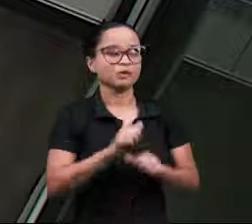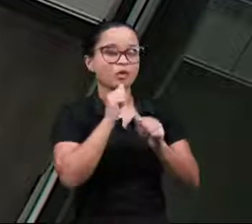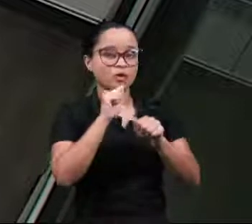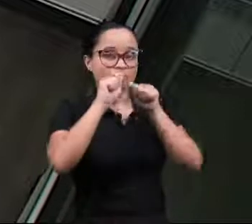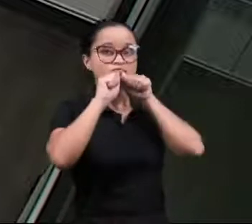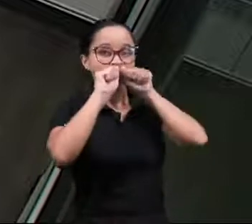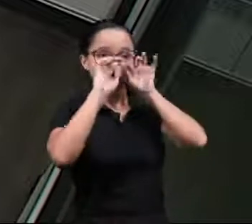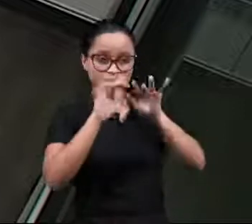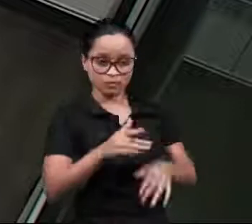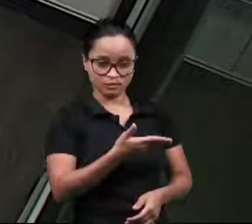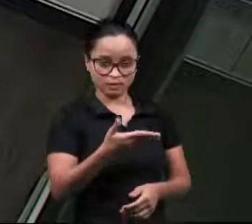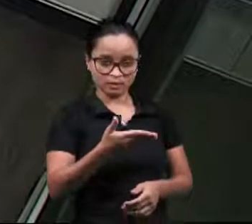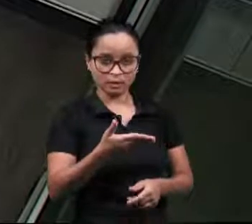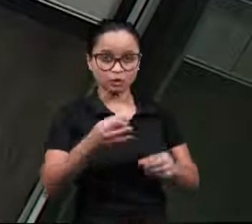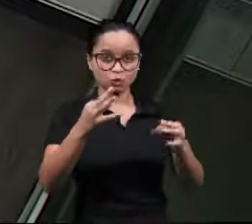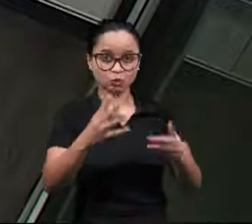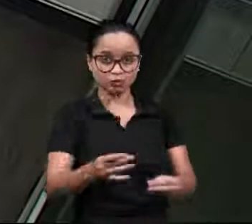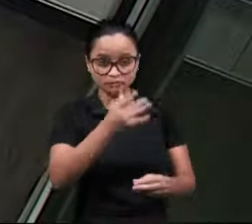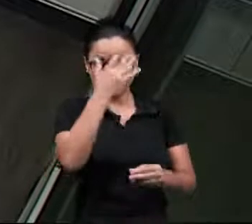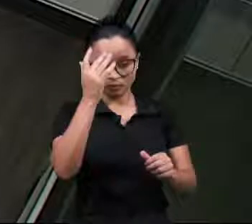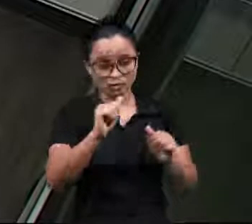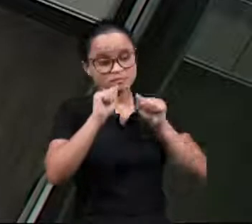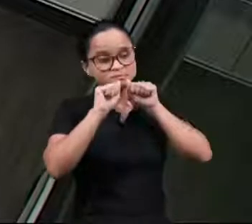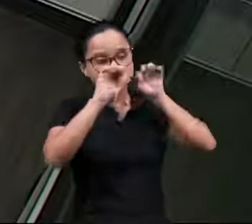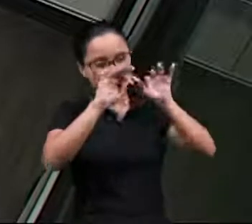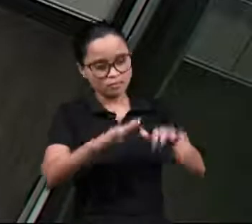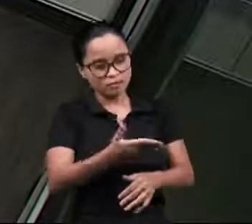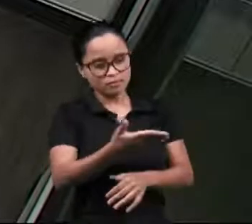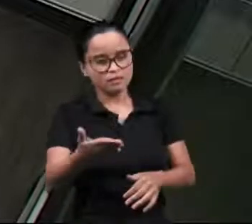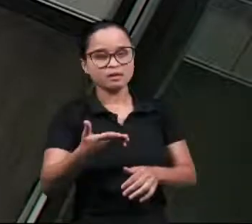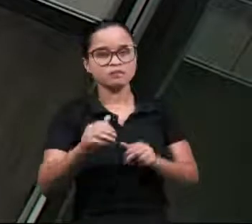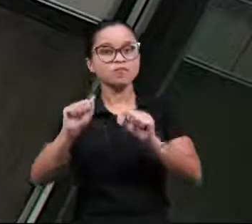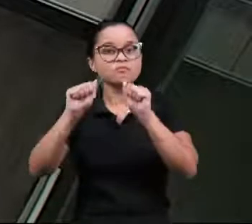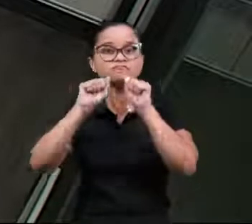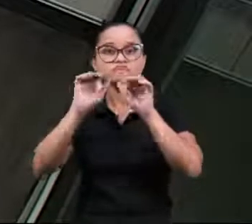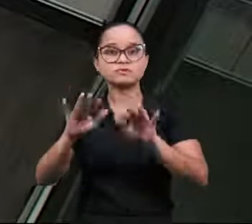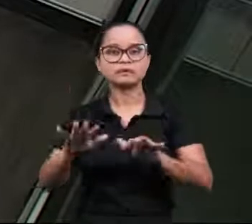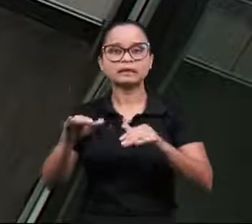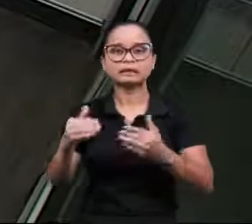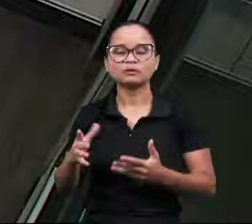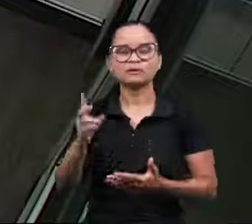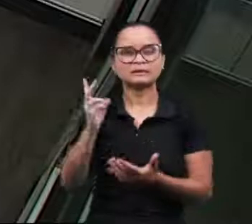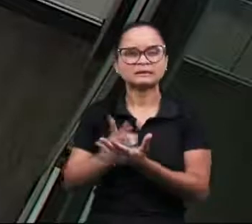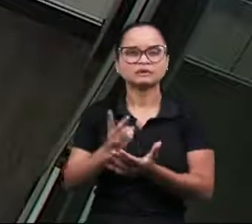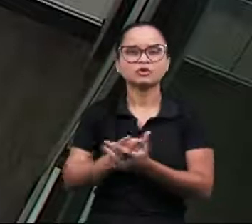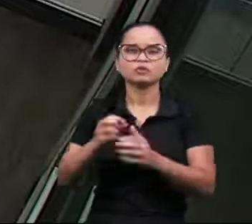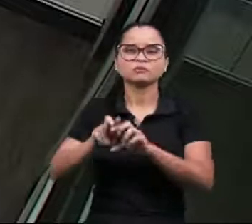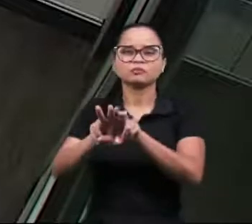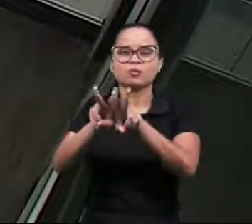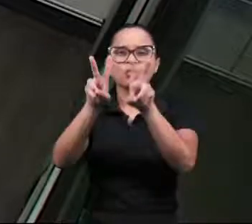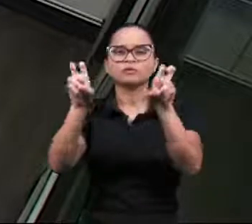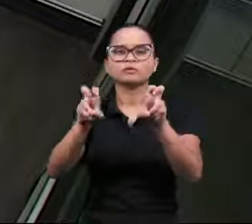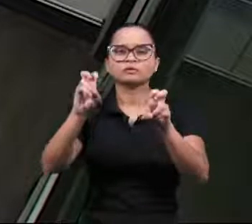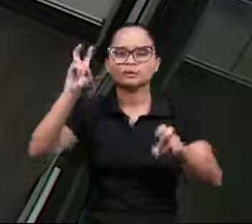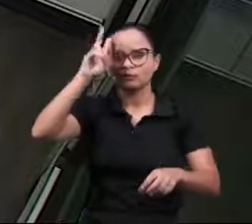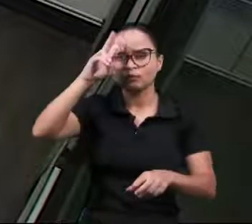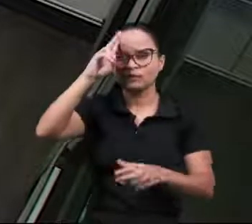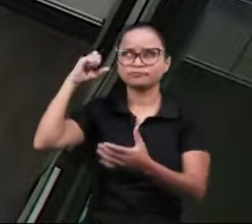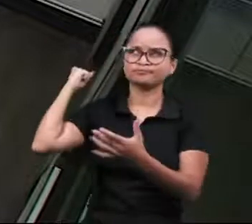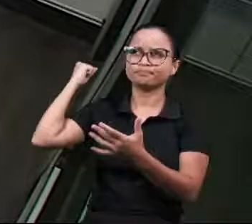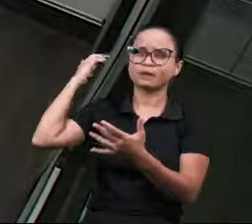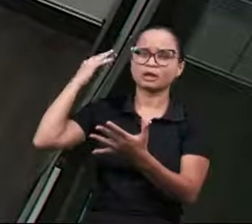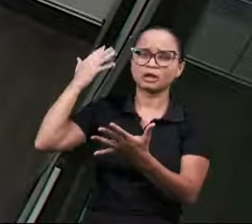te abençoarem. Então, todas as vezes que nós fazemos uma citação de Israel, da história de Israel, nós